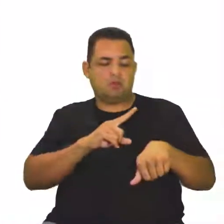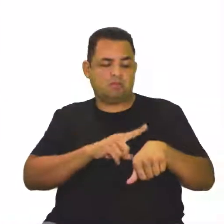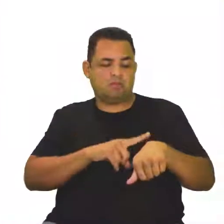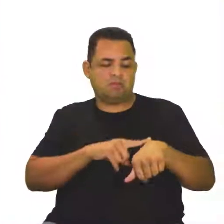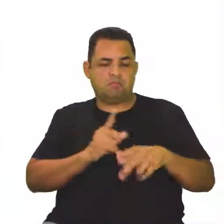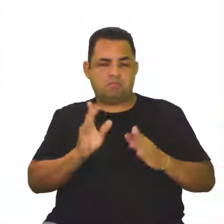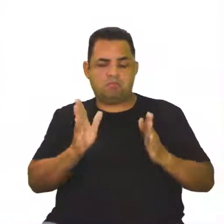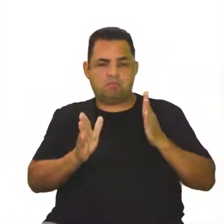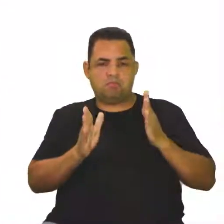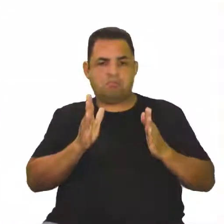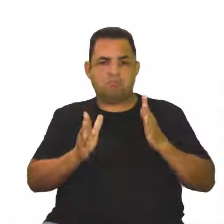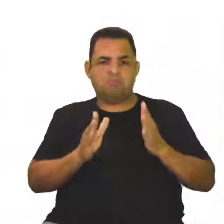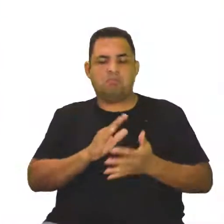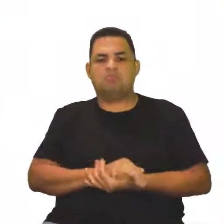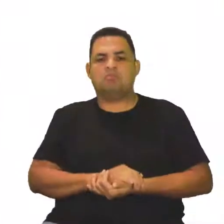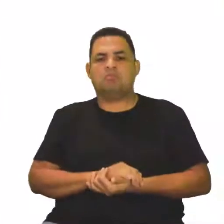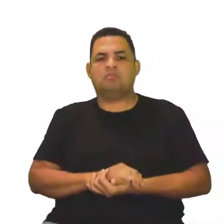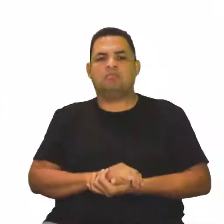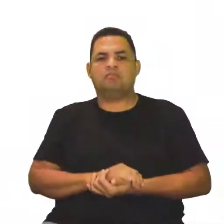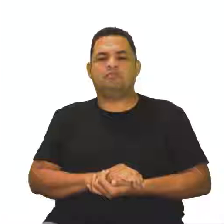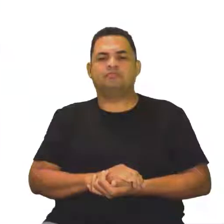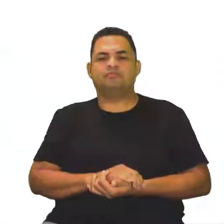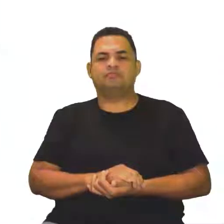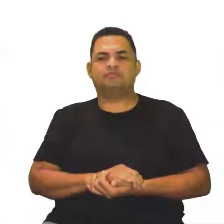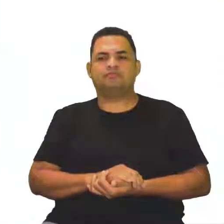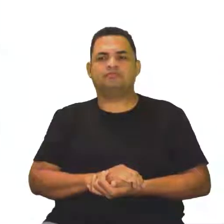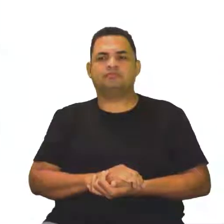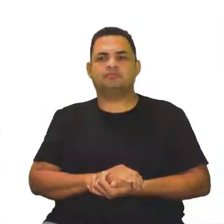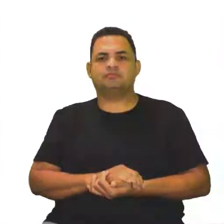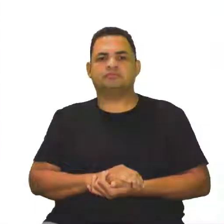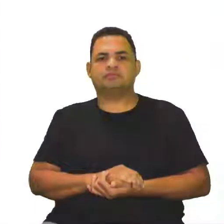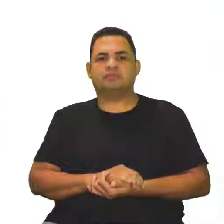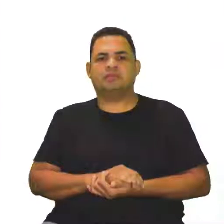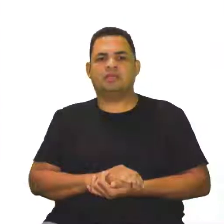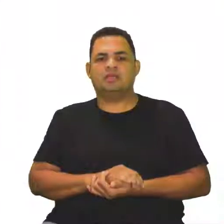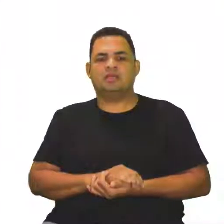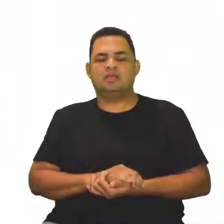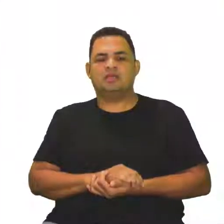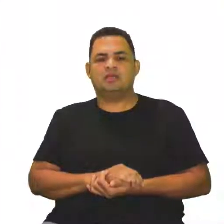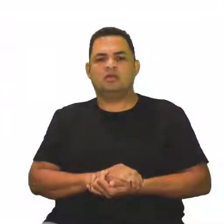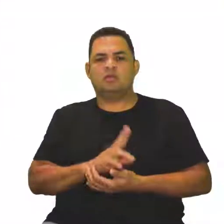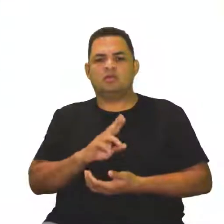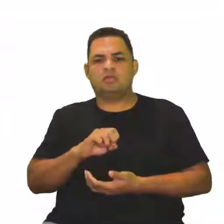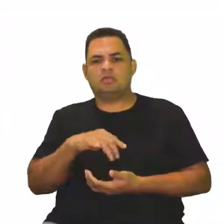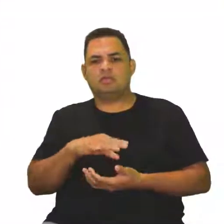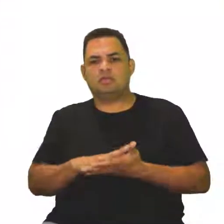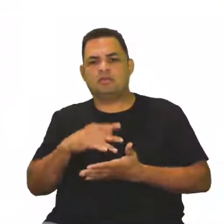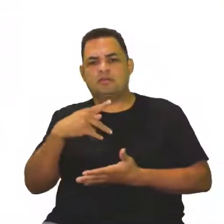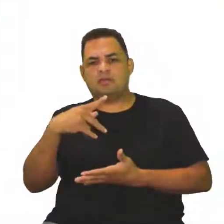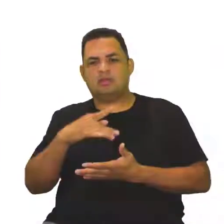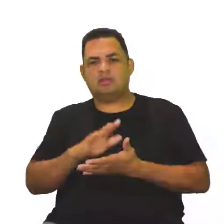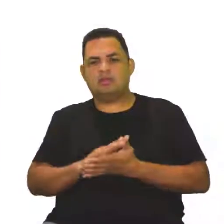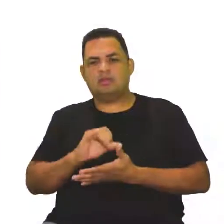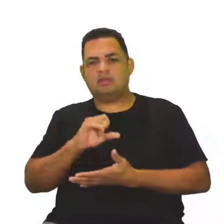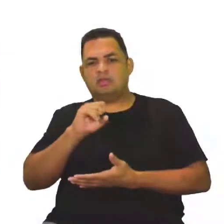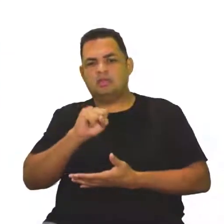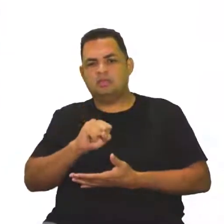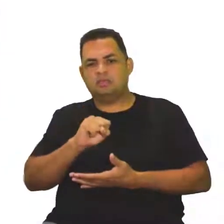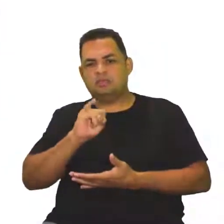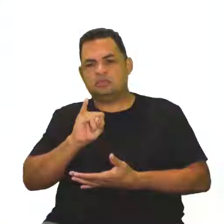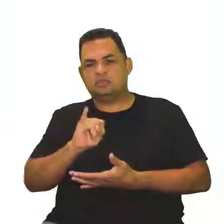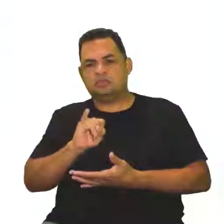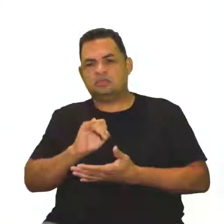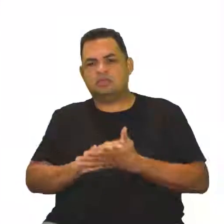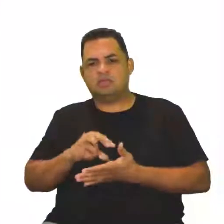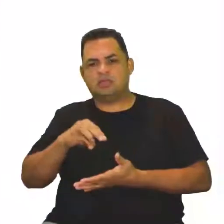unidade de tempo, tá bom? A unidade de potência no Sistema Internacional de Medidas é